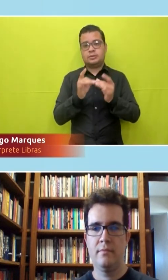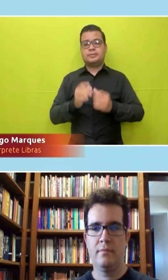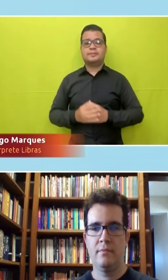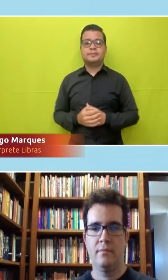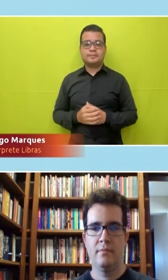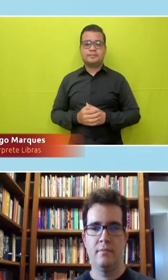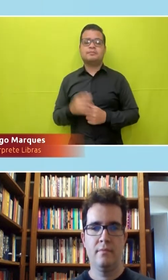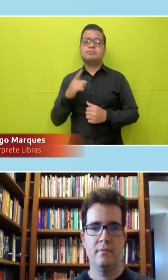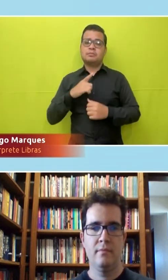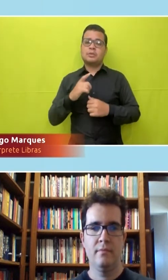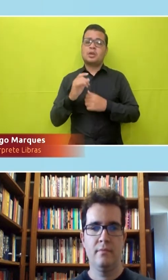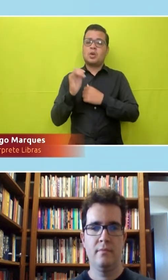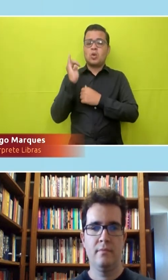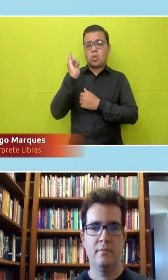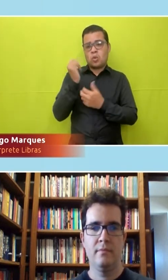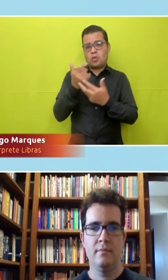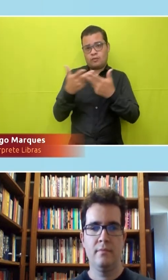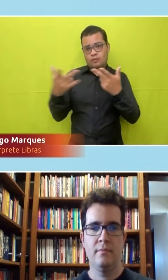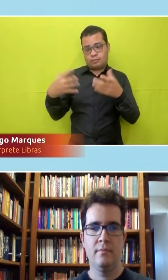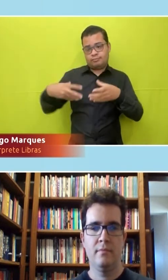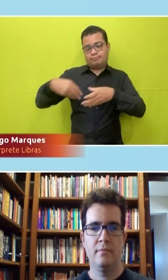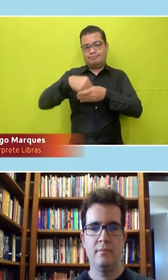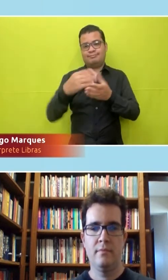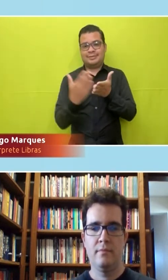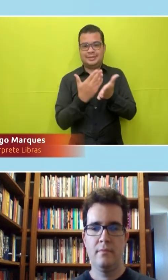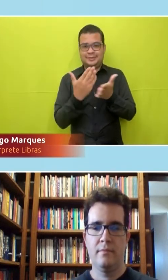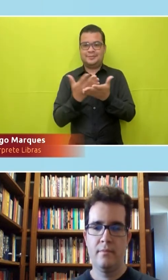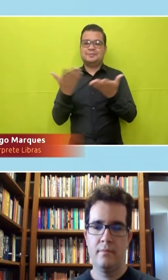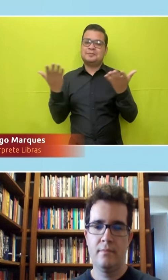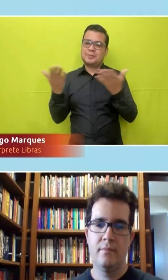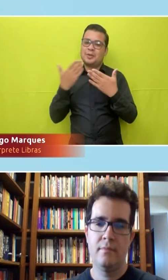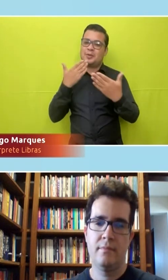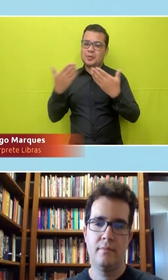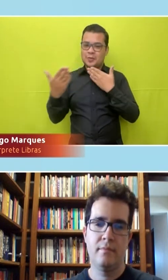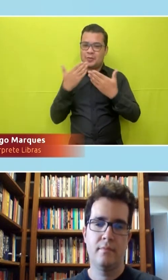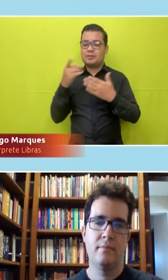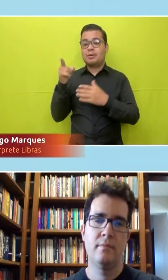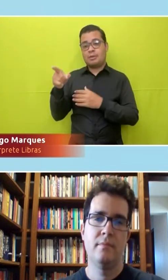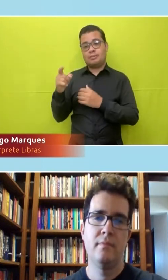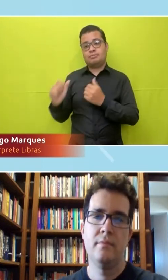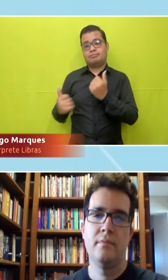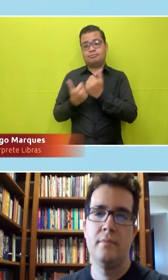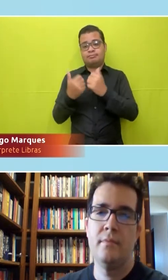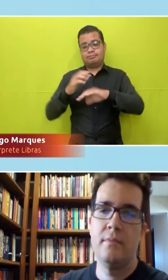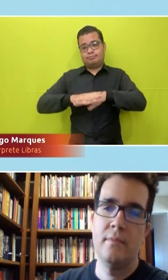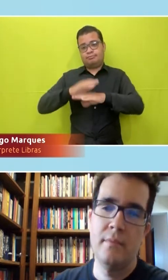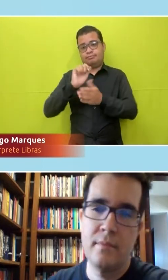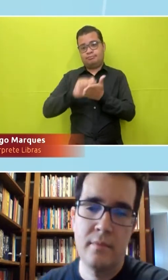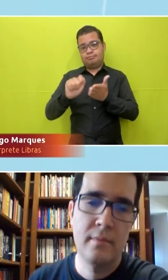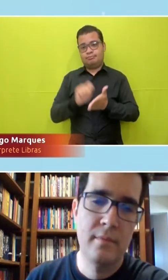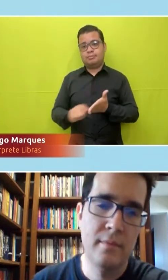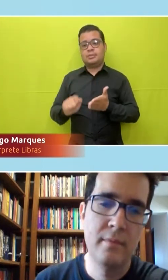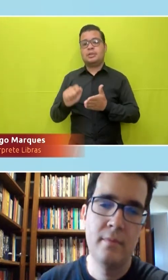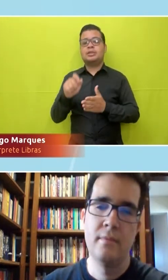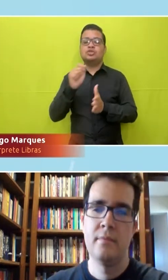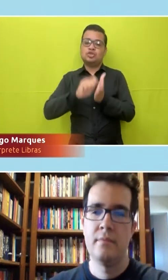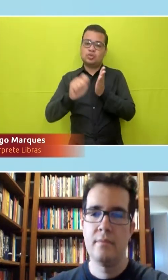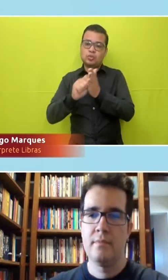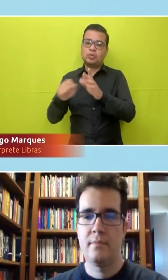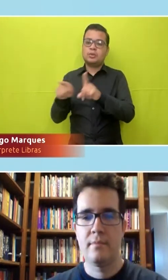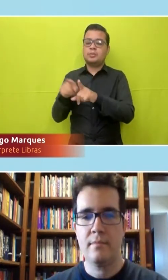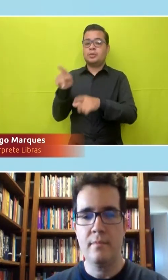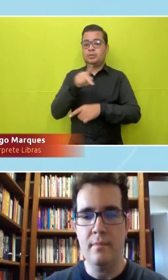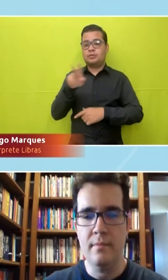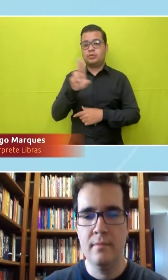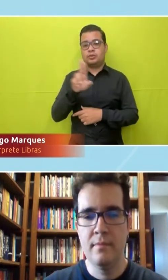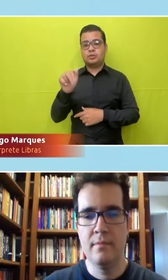que integram a obra. Bom, agora sim vou conversar com um dos idealizadores, o escritor e professor Adérito Schneider. Muito obrigada pela